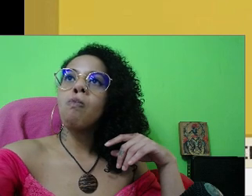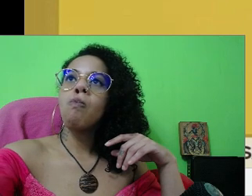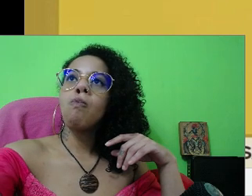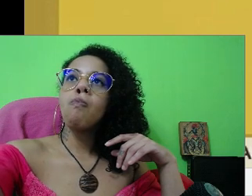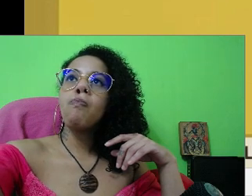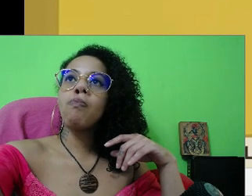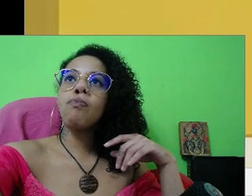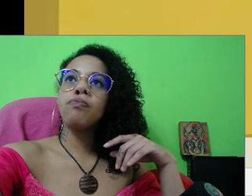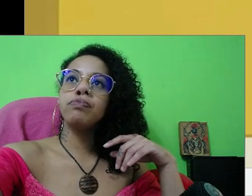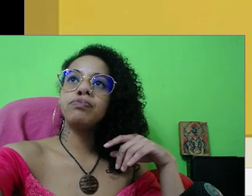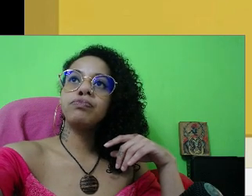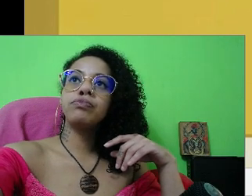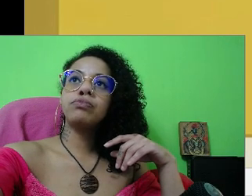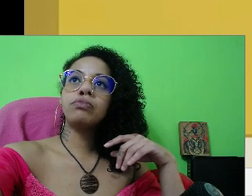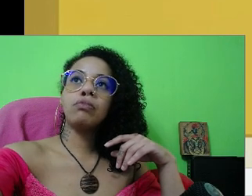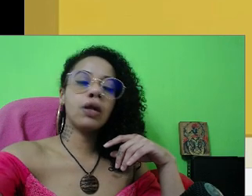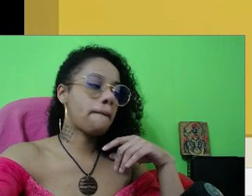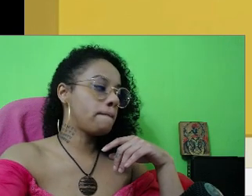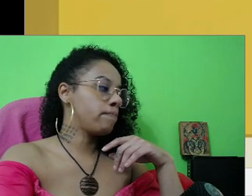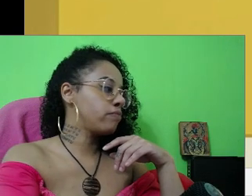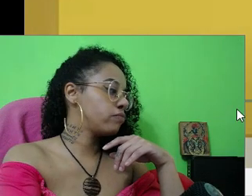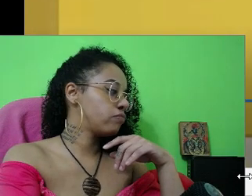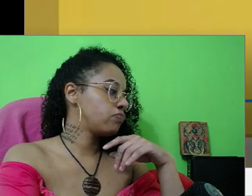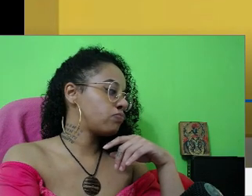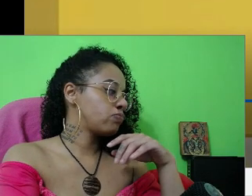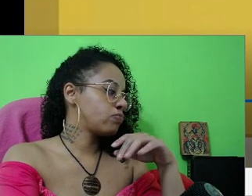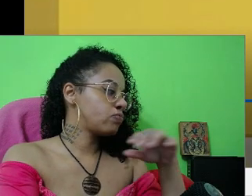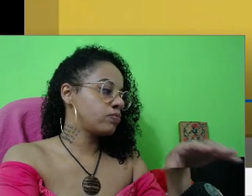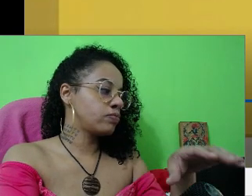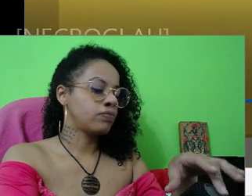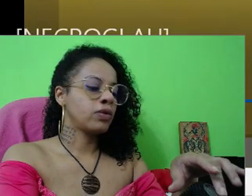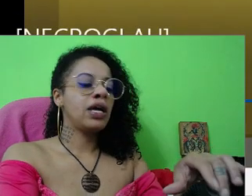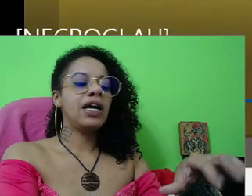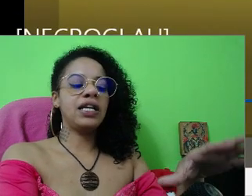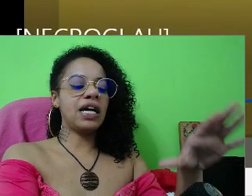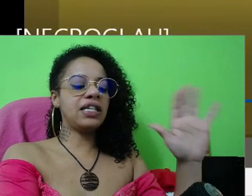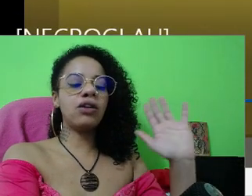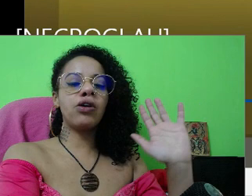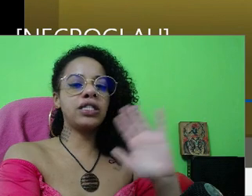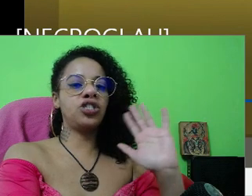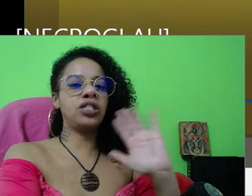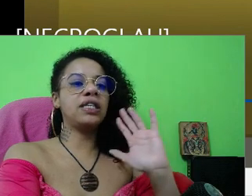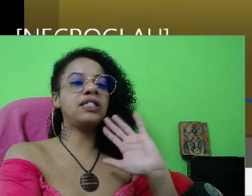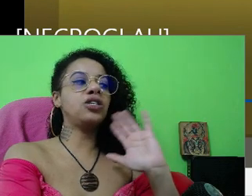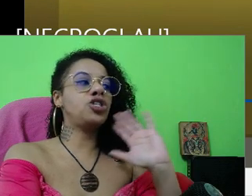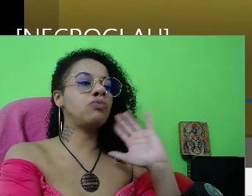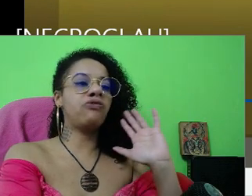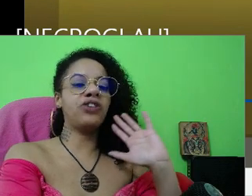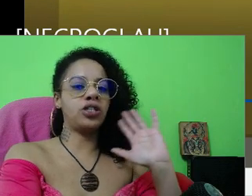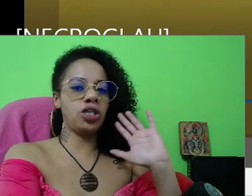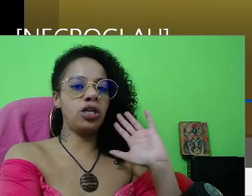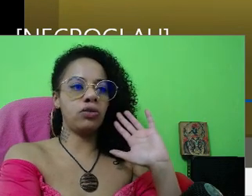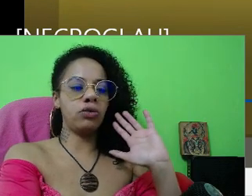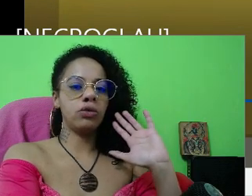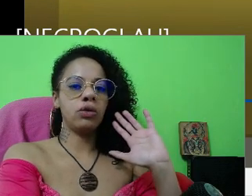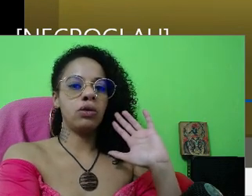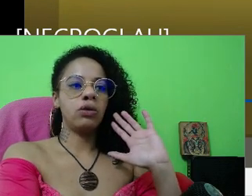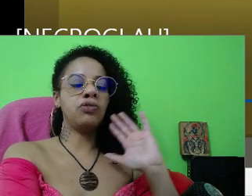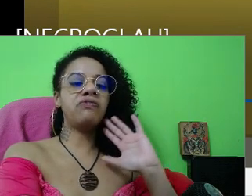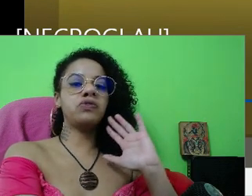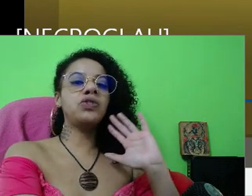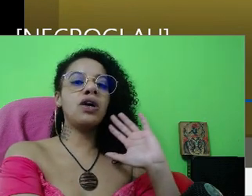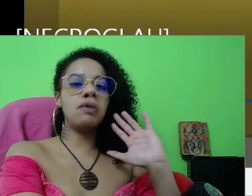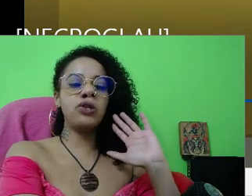conversar comigo inclusive em horários e essa coisa de se sentir ofendido